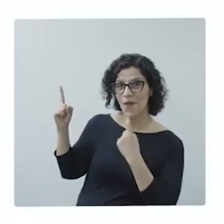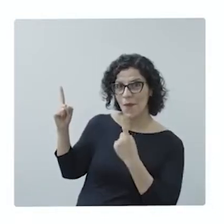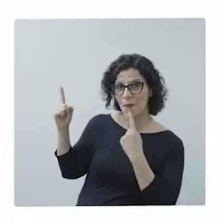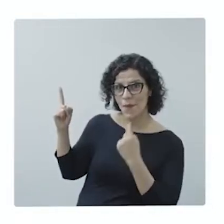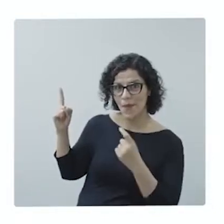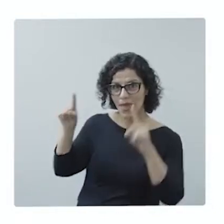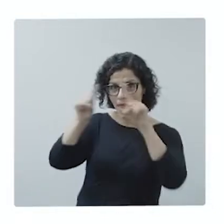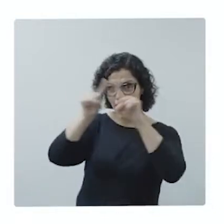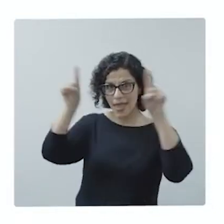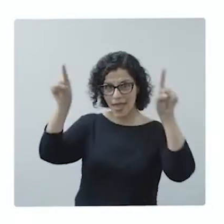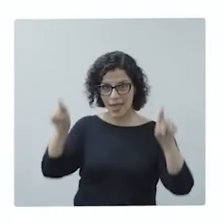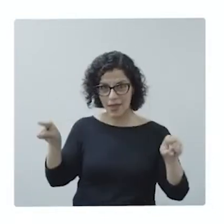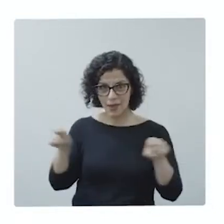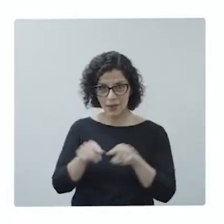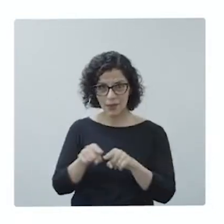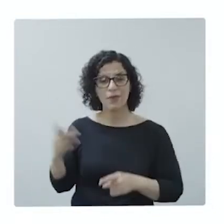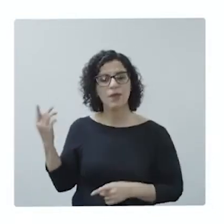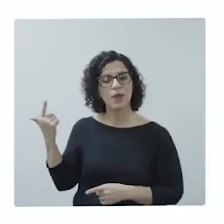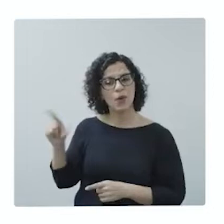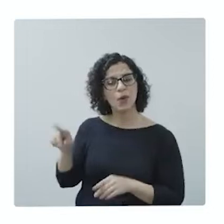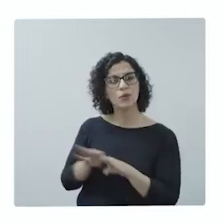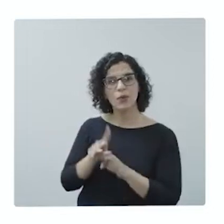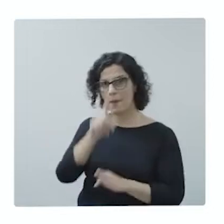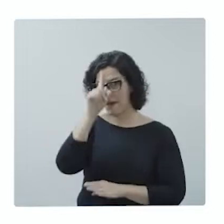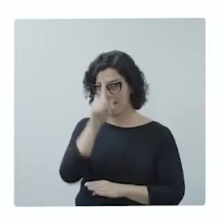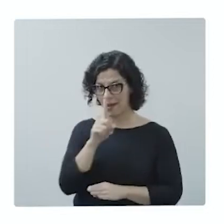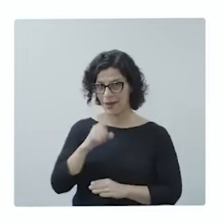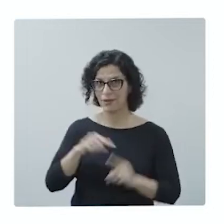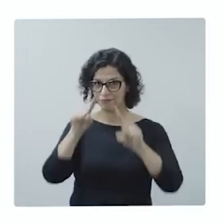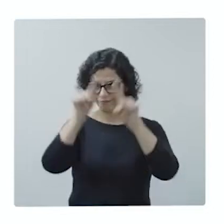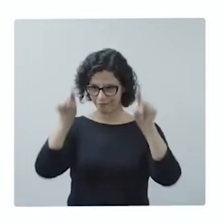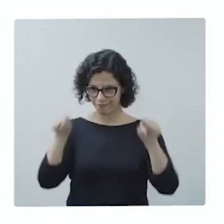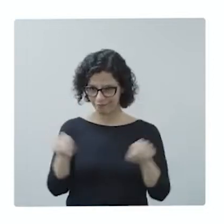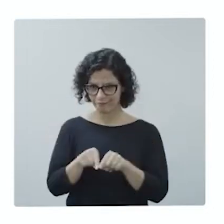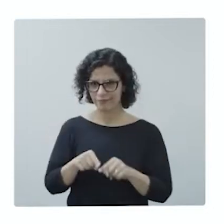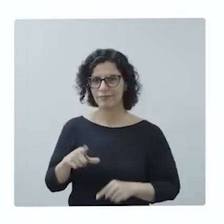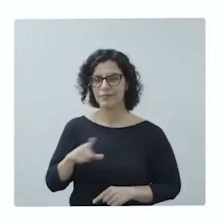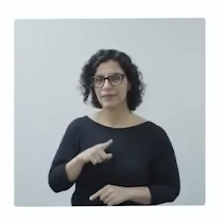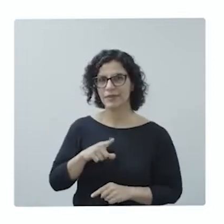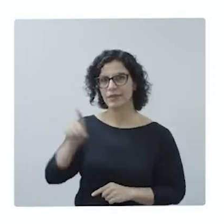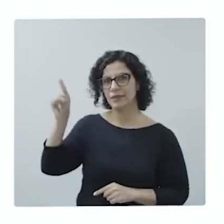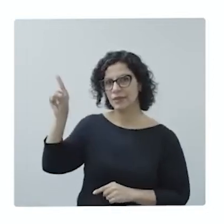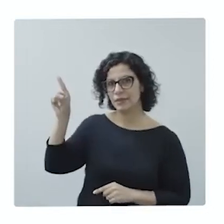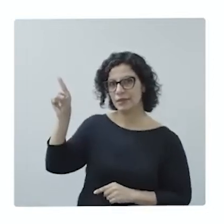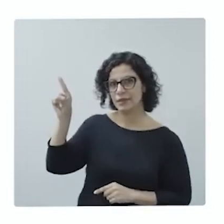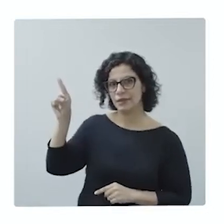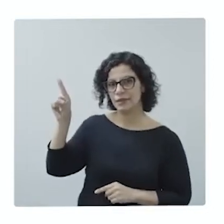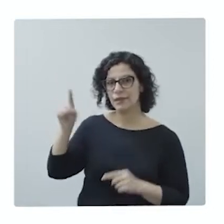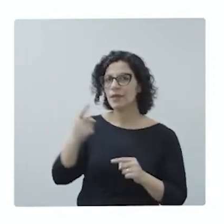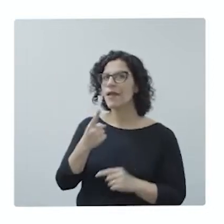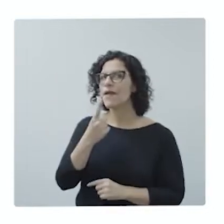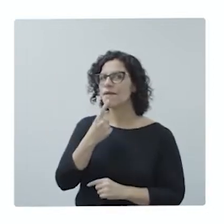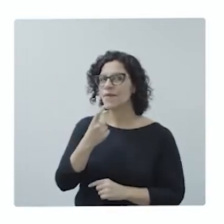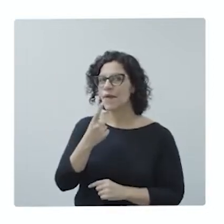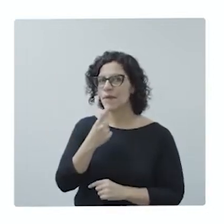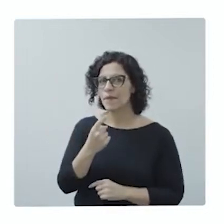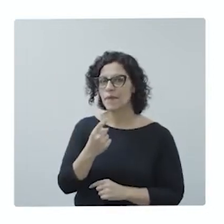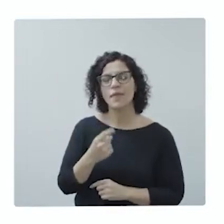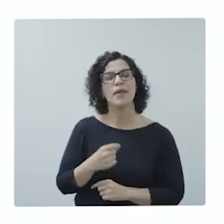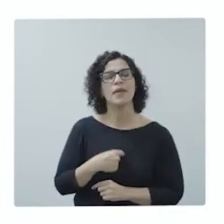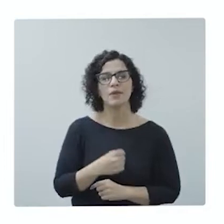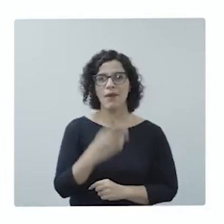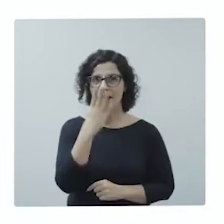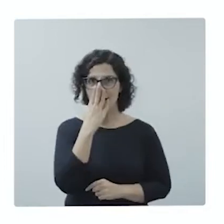vermelho, circulado em vermelho, e outro em amarelo, que é em cima, em vermelho, a